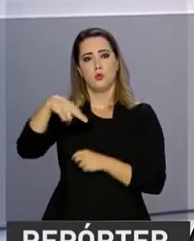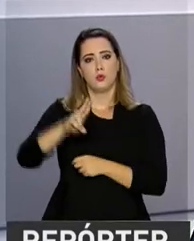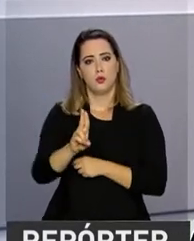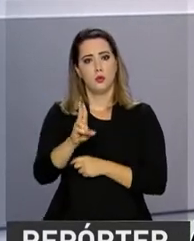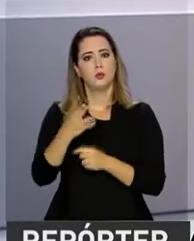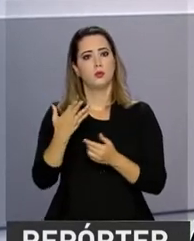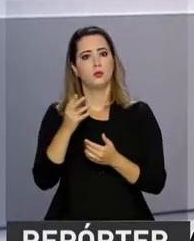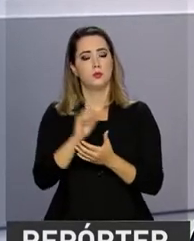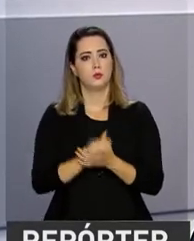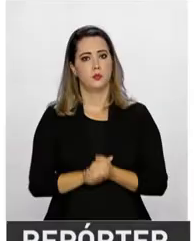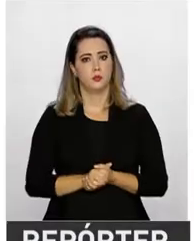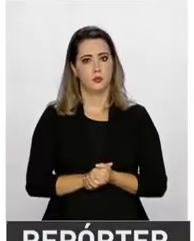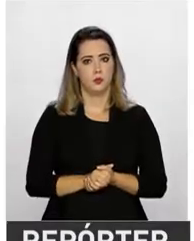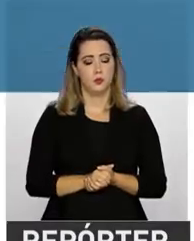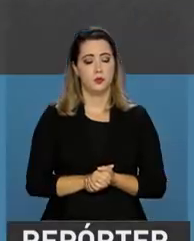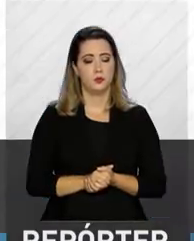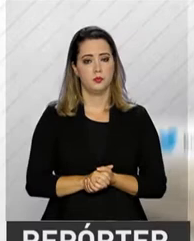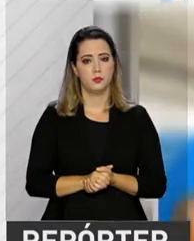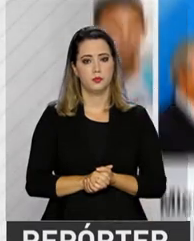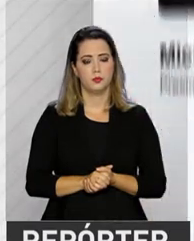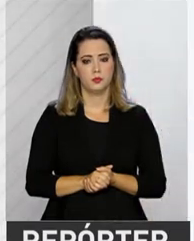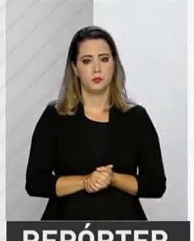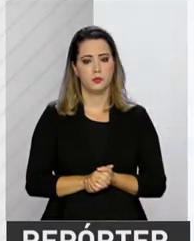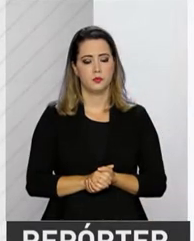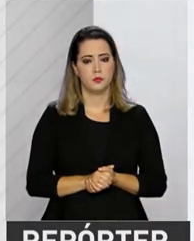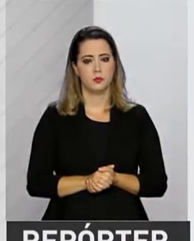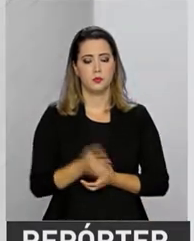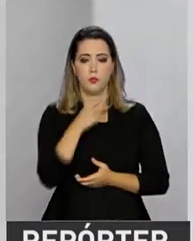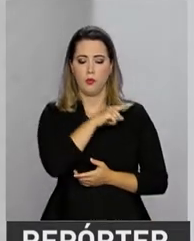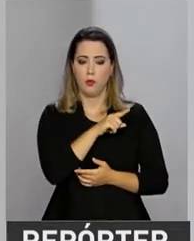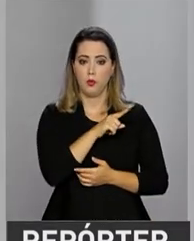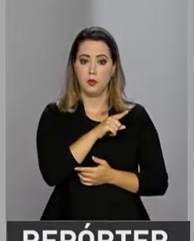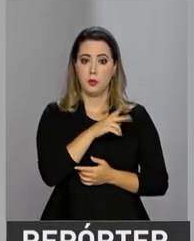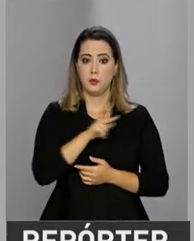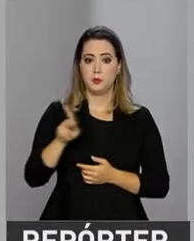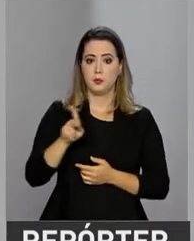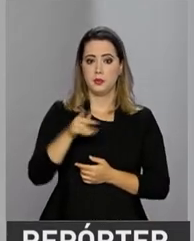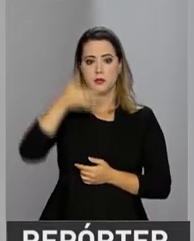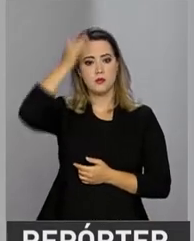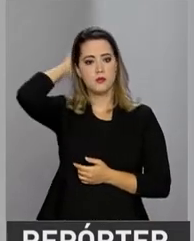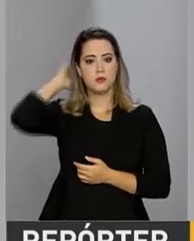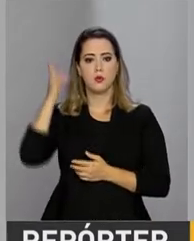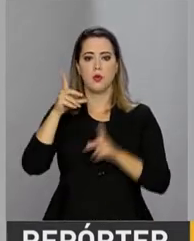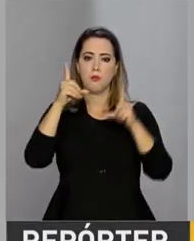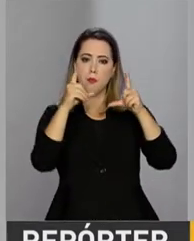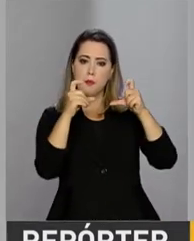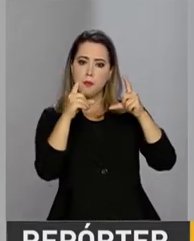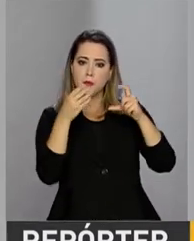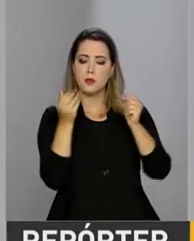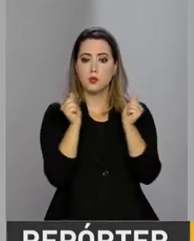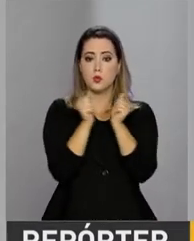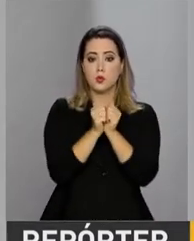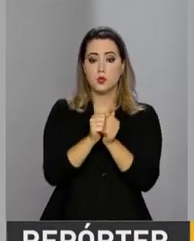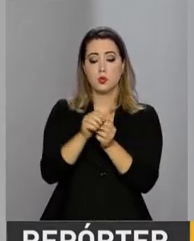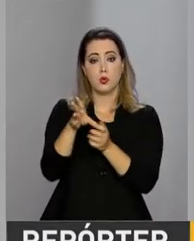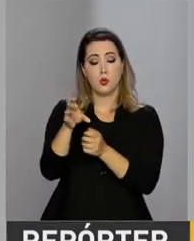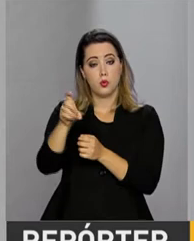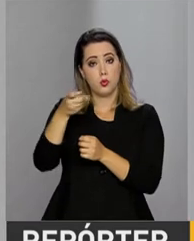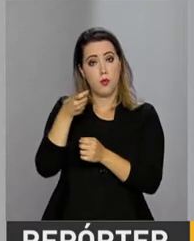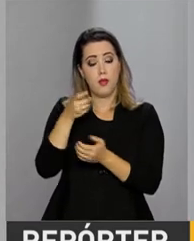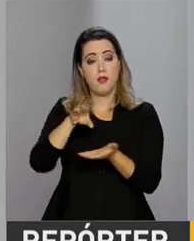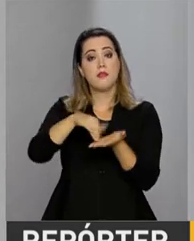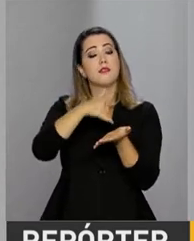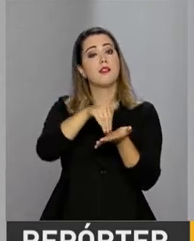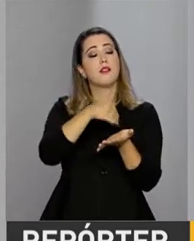americanos o presidente publicou nas redes sociais uma foto com flávia piovesan michel